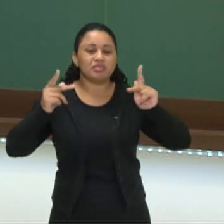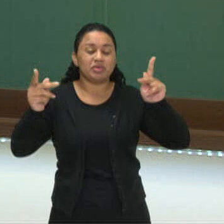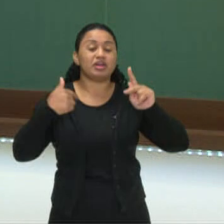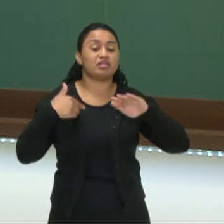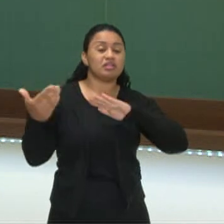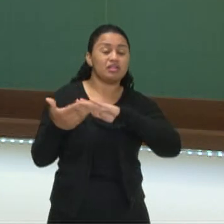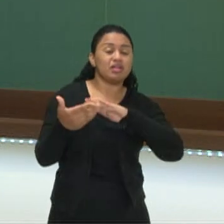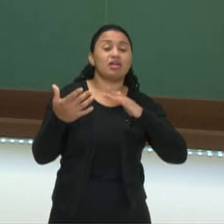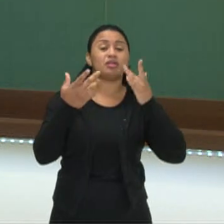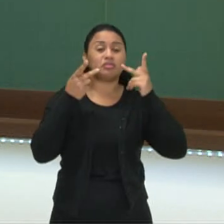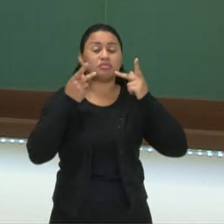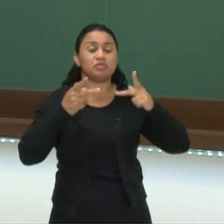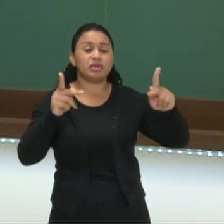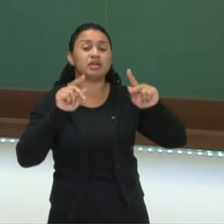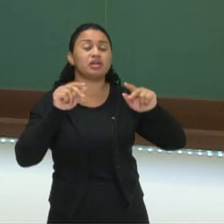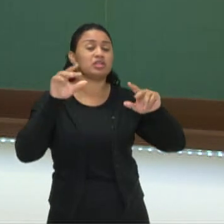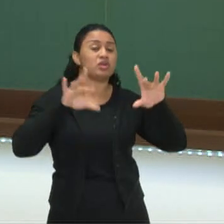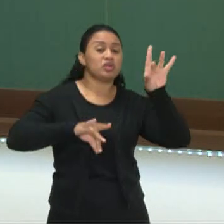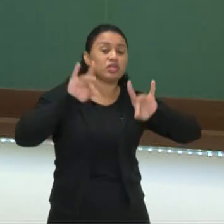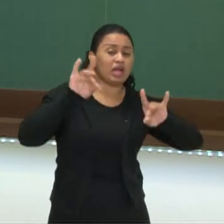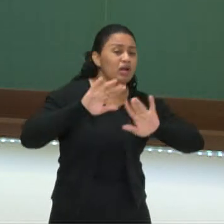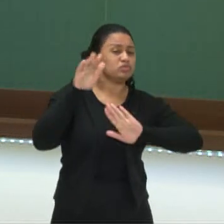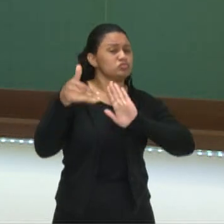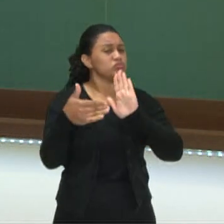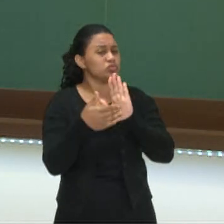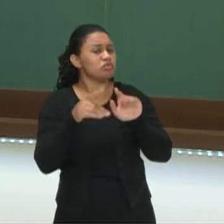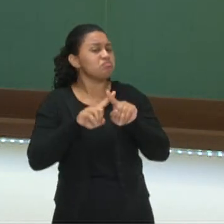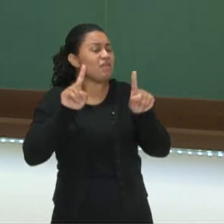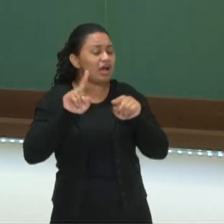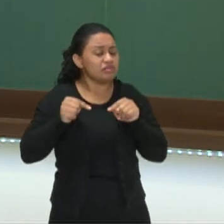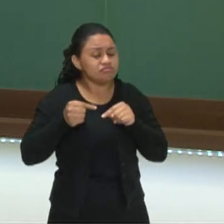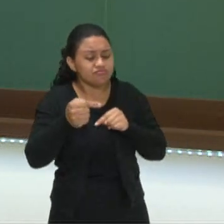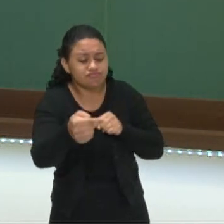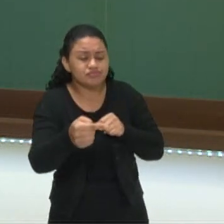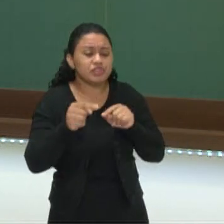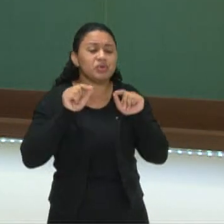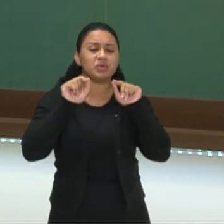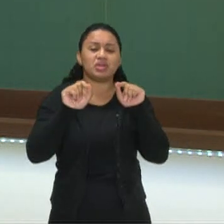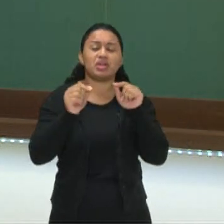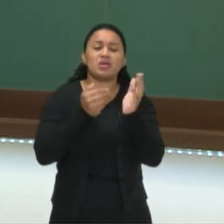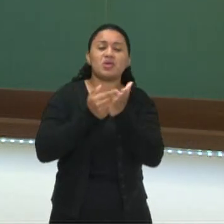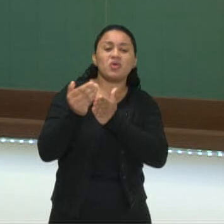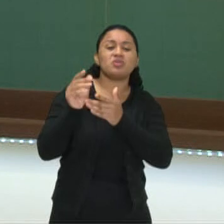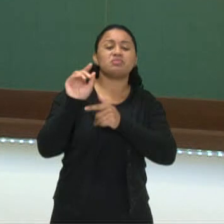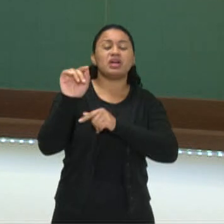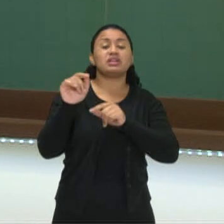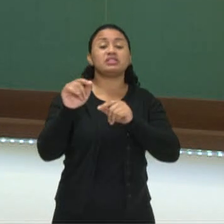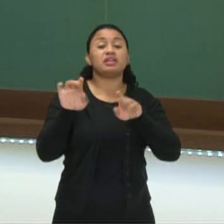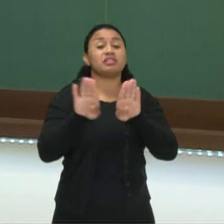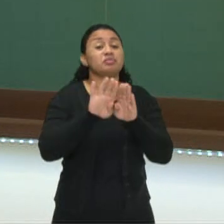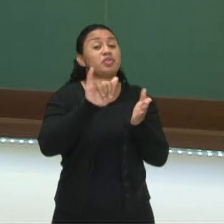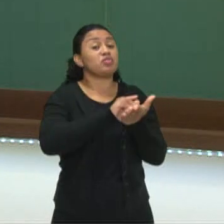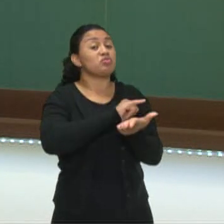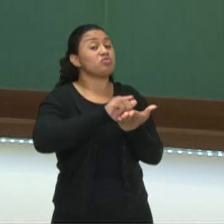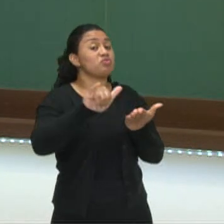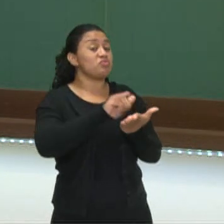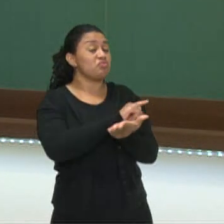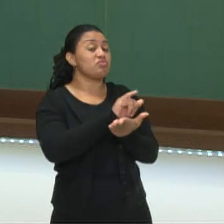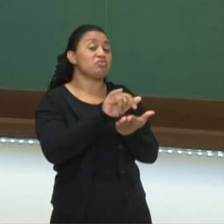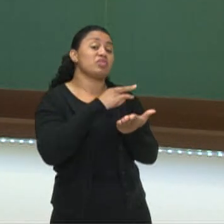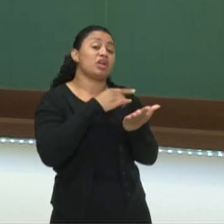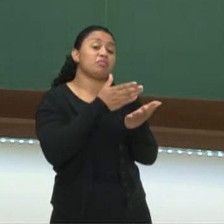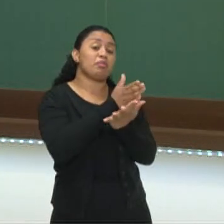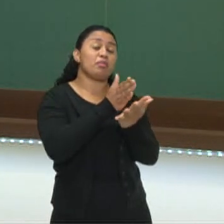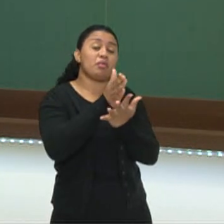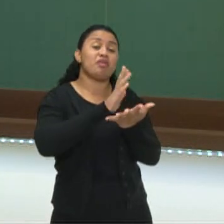propagando o teatro, vai propagando a pintura, vai propagando tudo. Mas, de repente, surge uma escola de Nova York que traz uma gama de